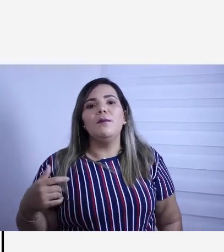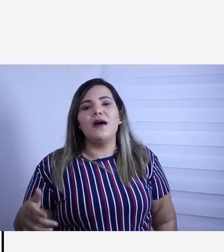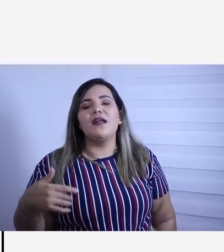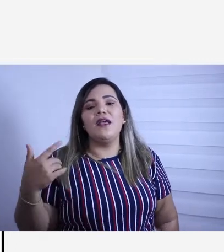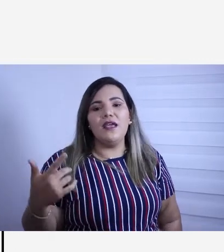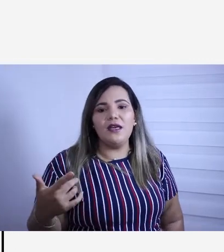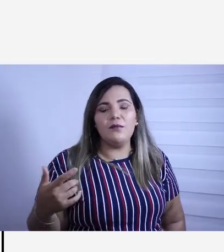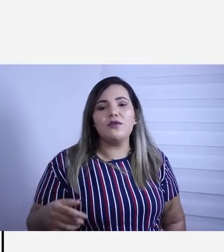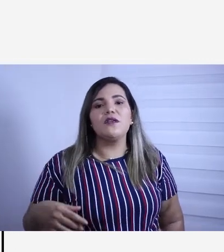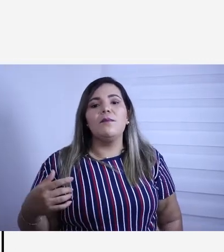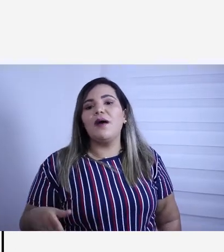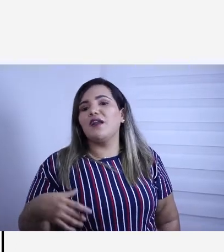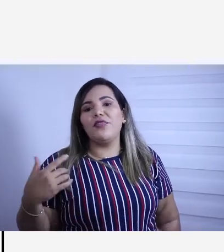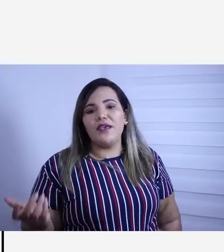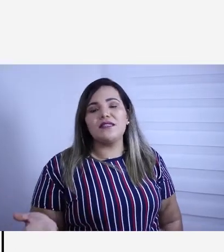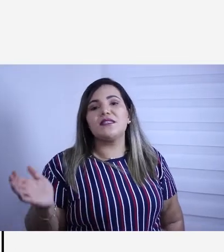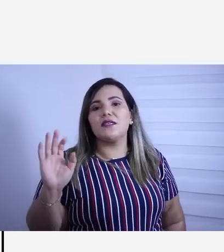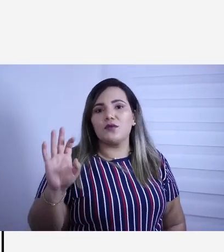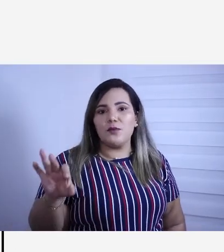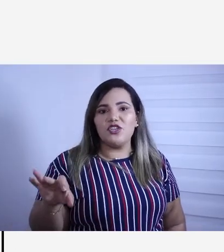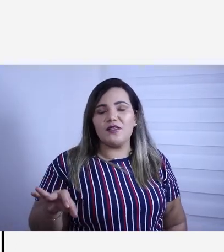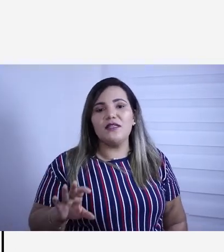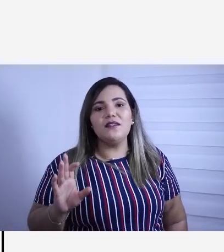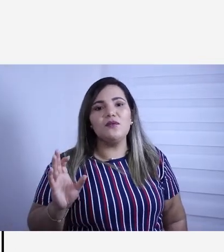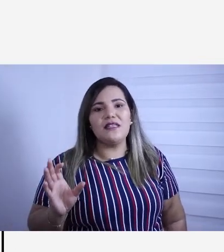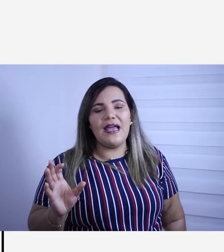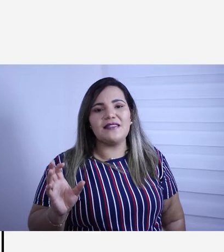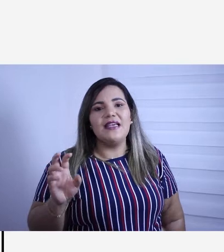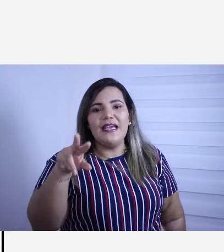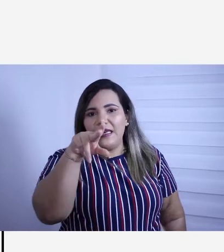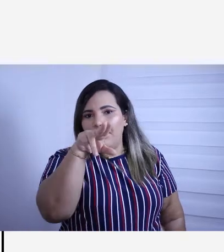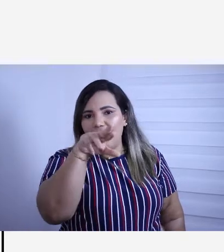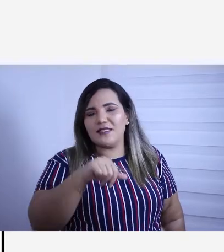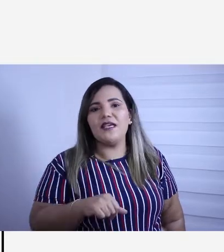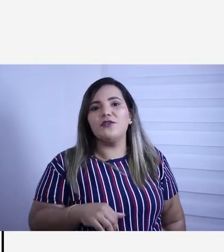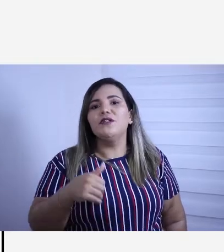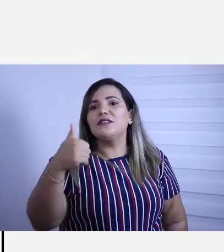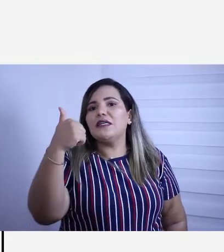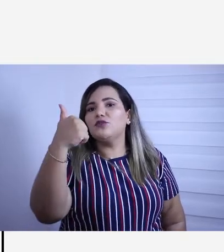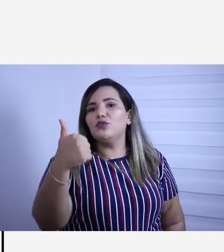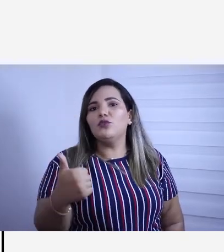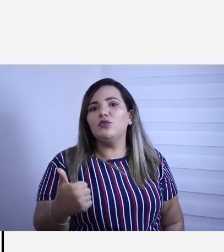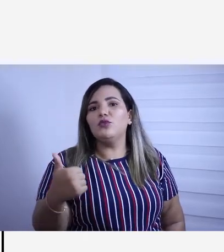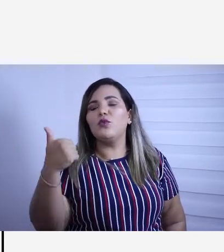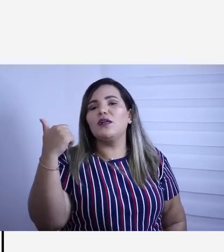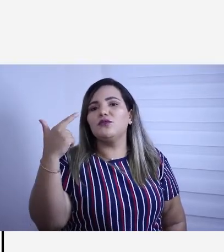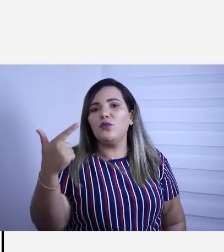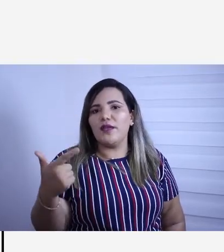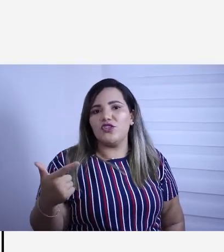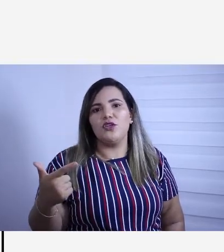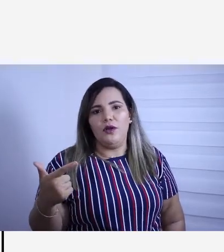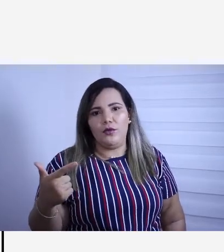pipo para o animus para fênix que são os objetos então odete ele é parceiro tanto do